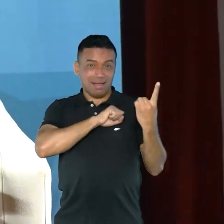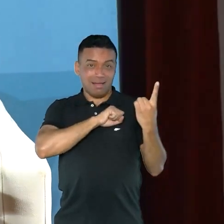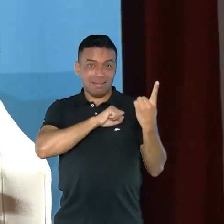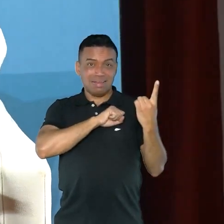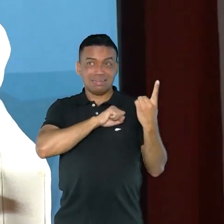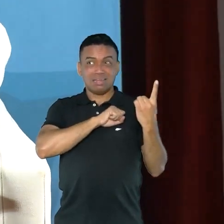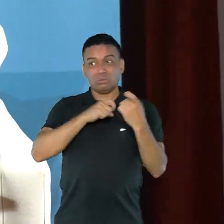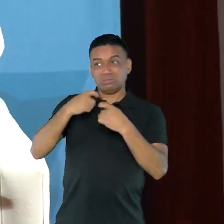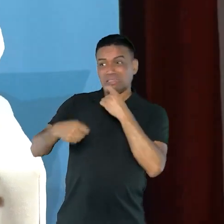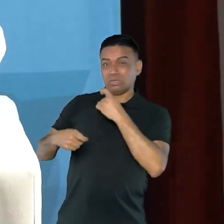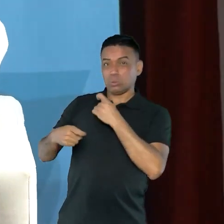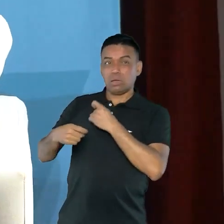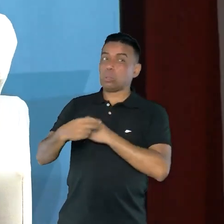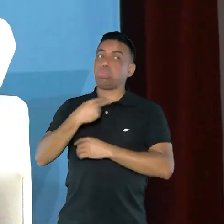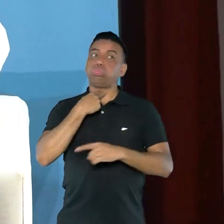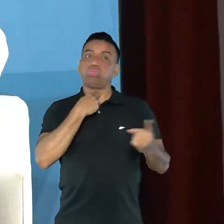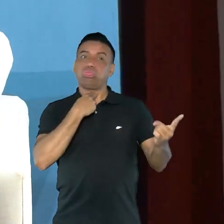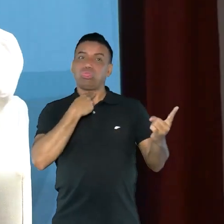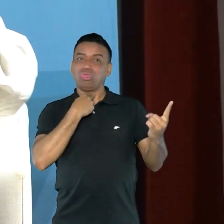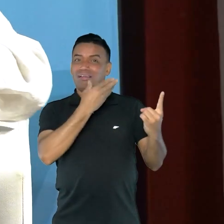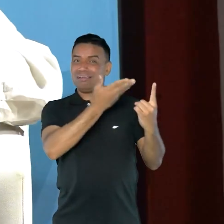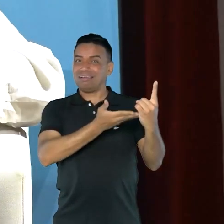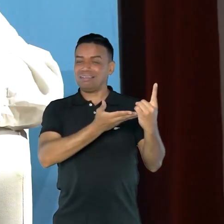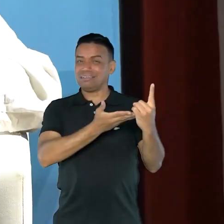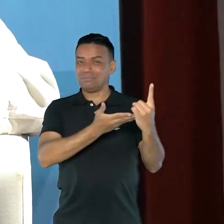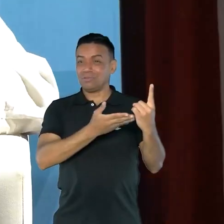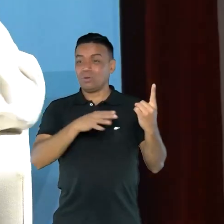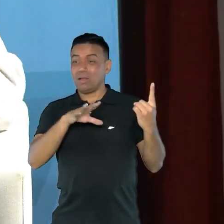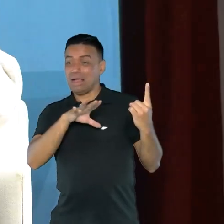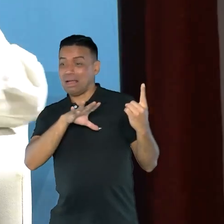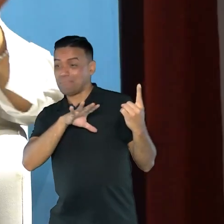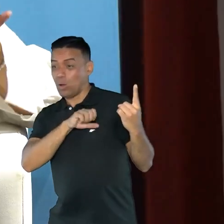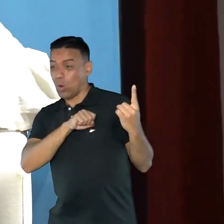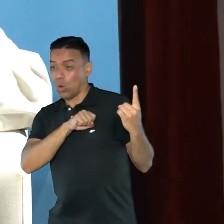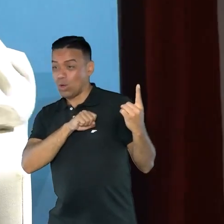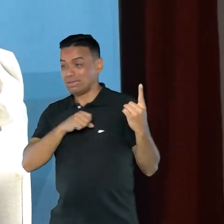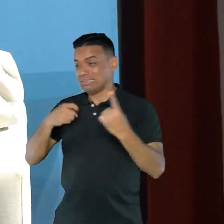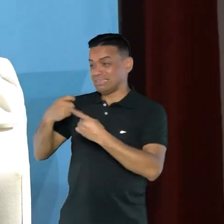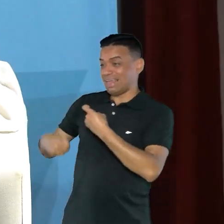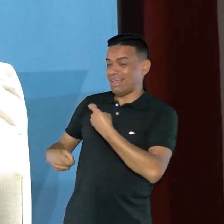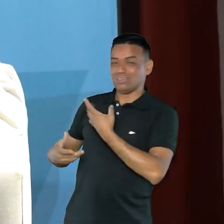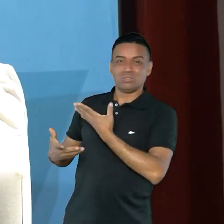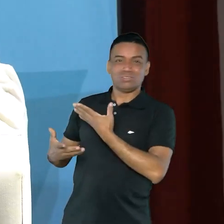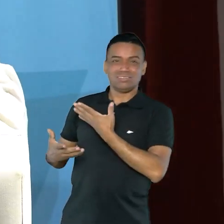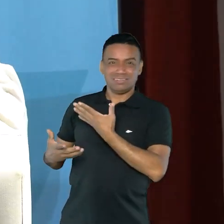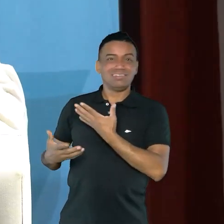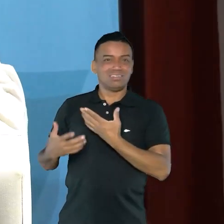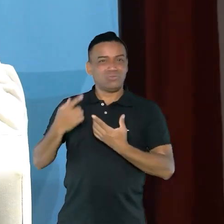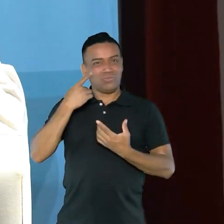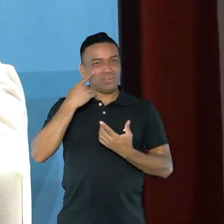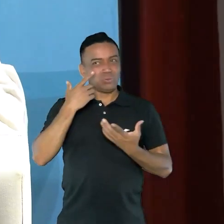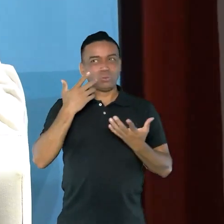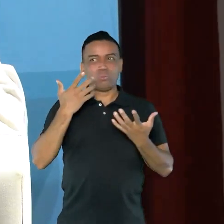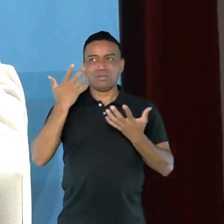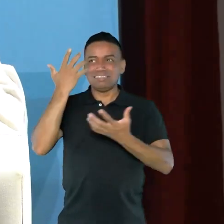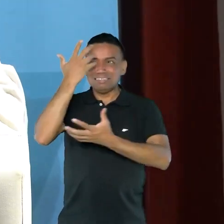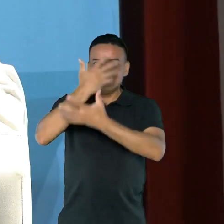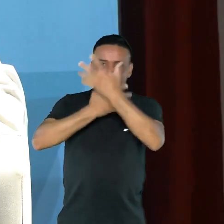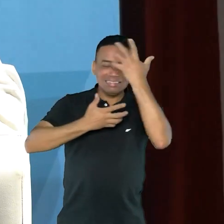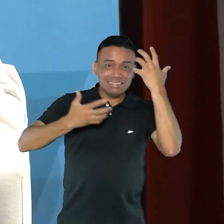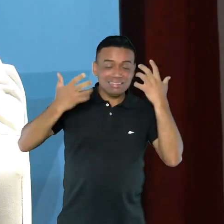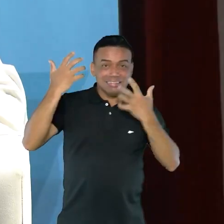uma incoerência com amor e sexo, percebe? Então a gente vai vendo a complexidade, né, desse